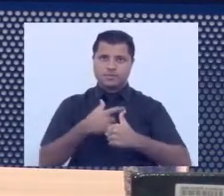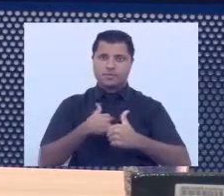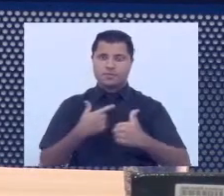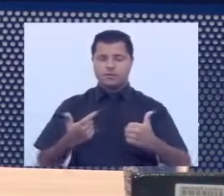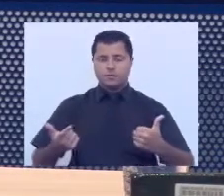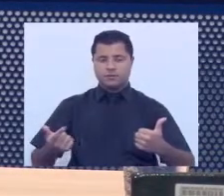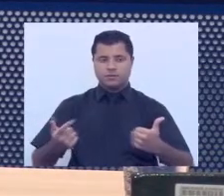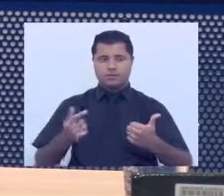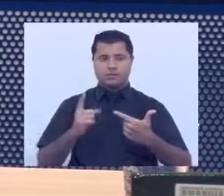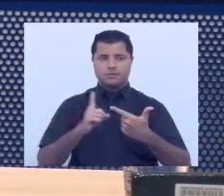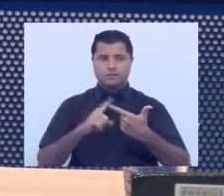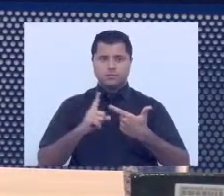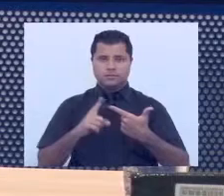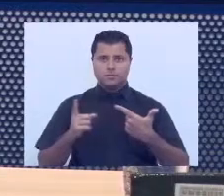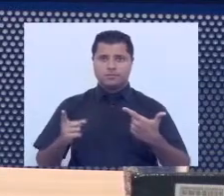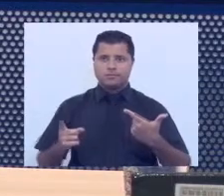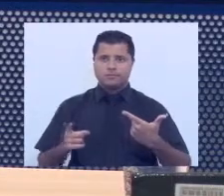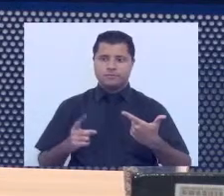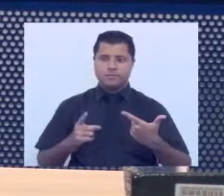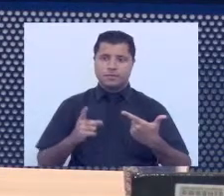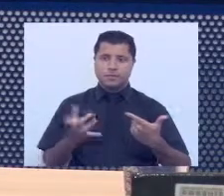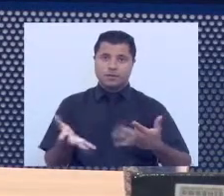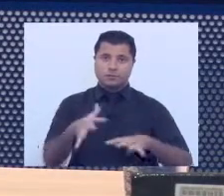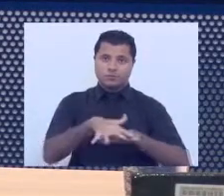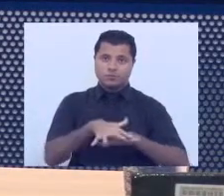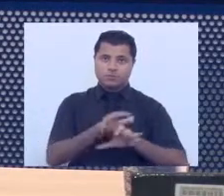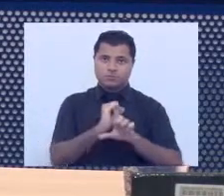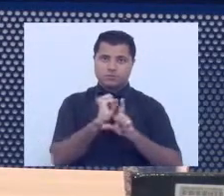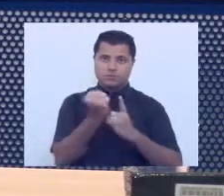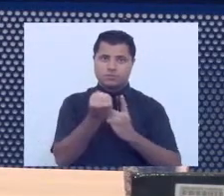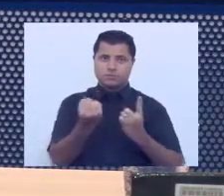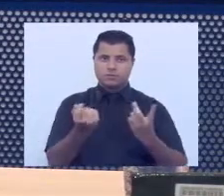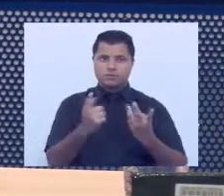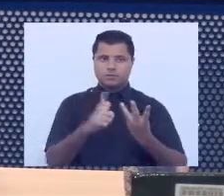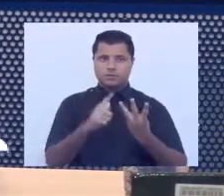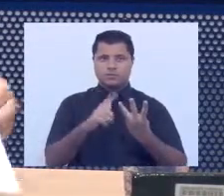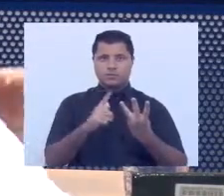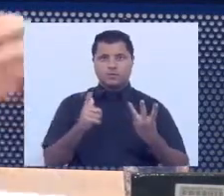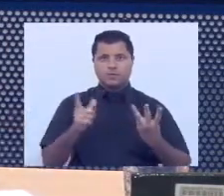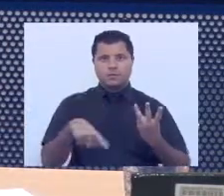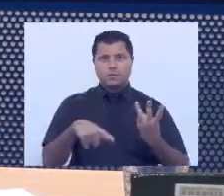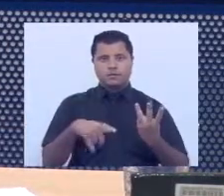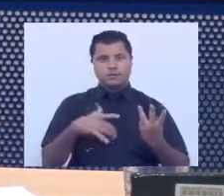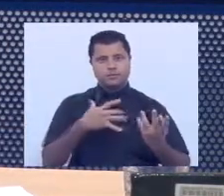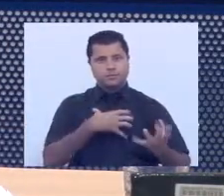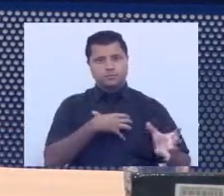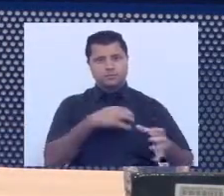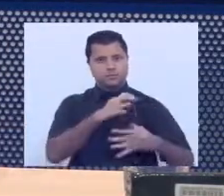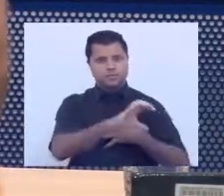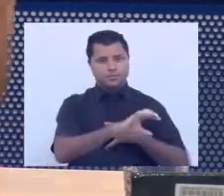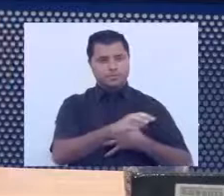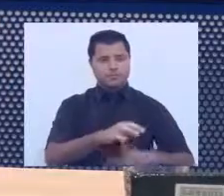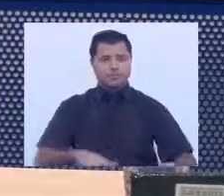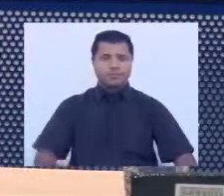nutricional, a missão 2 é inclusão social e a missão 3 são as ações solidárias.